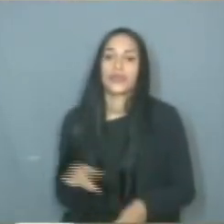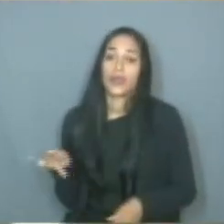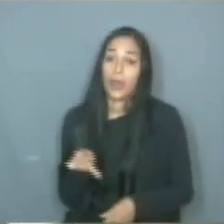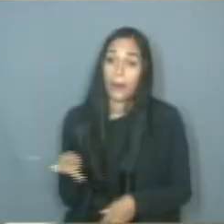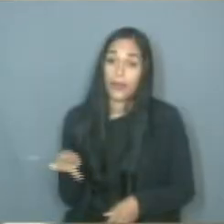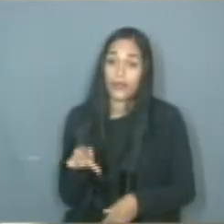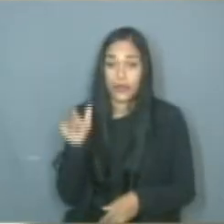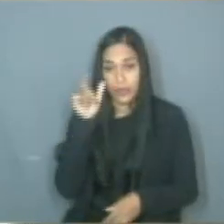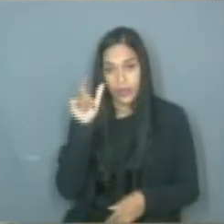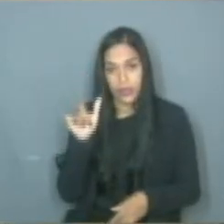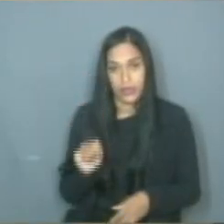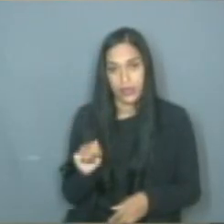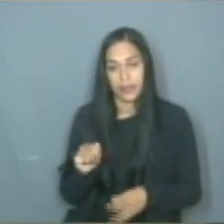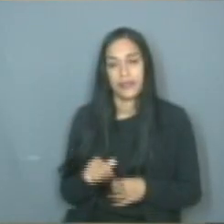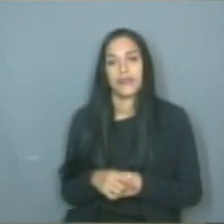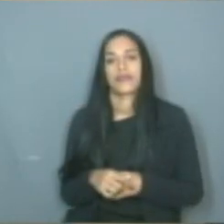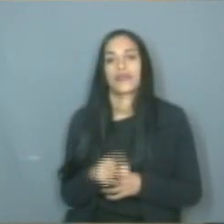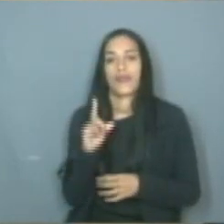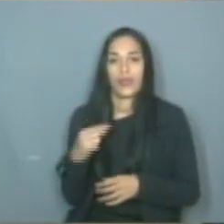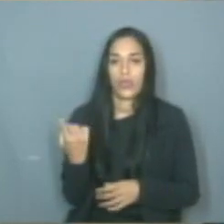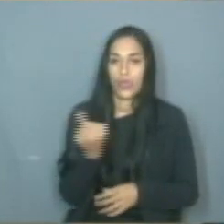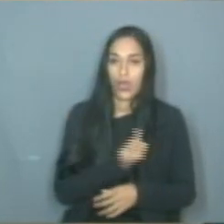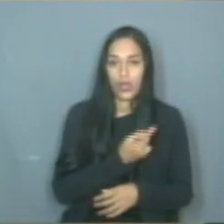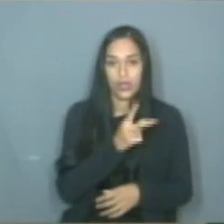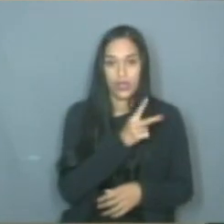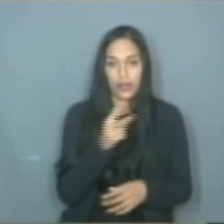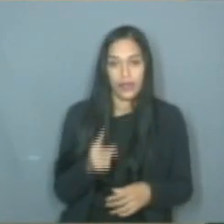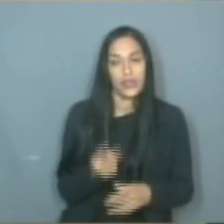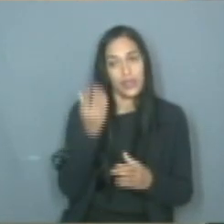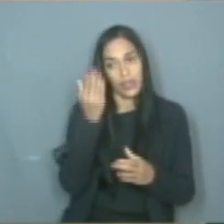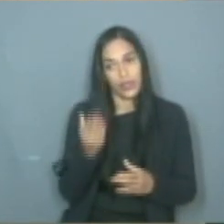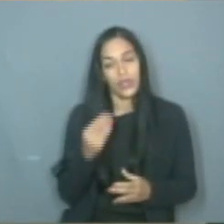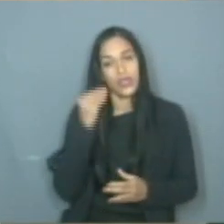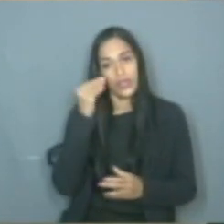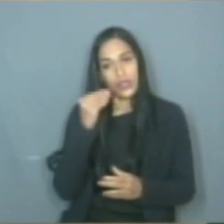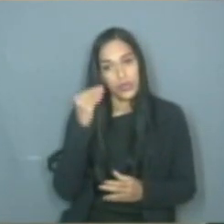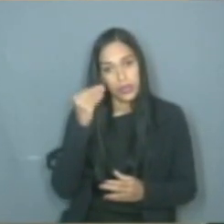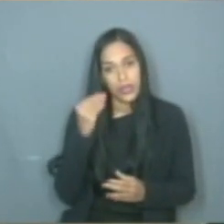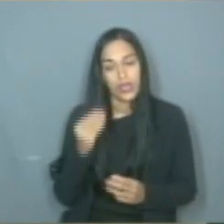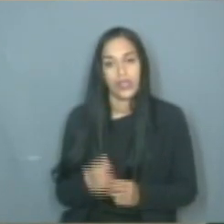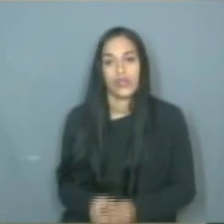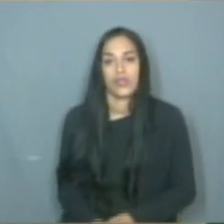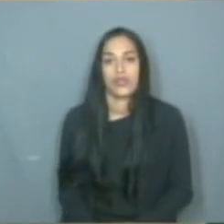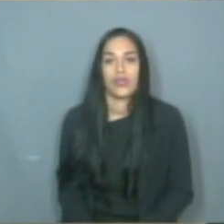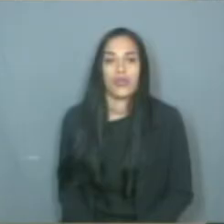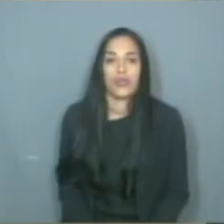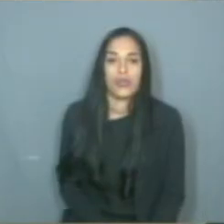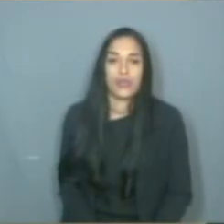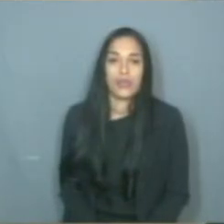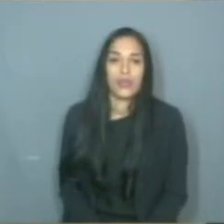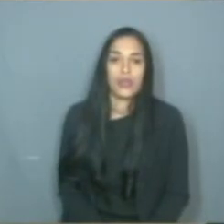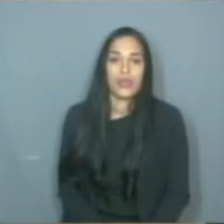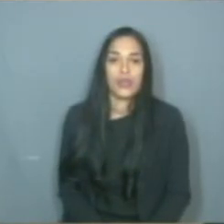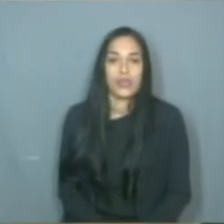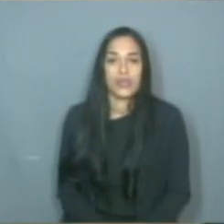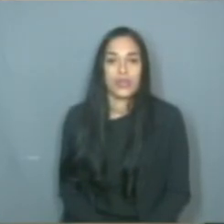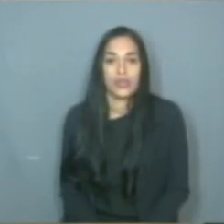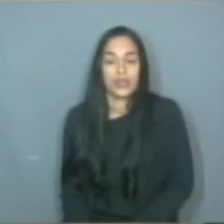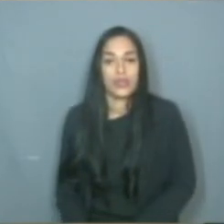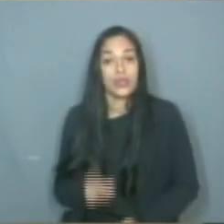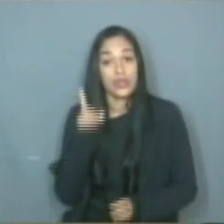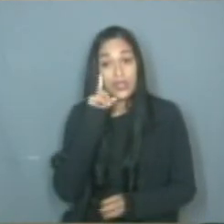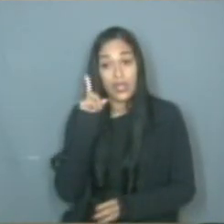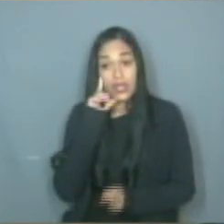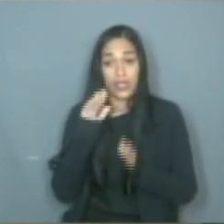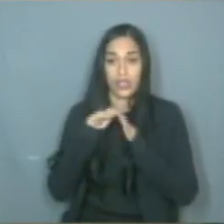Ana Lúcia, nossa vereadora, ela tem experiência no dia a dia, tanto nas escolas como nas